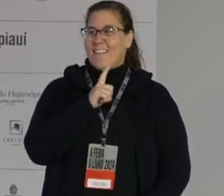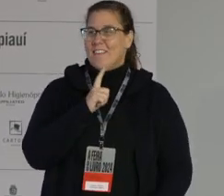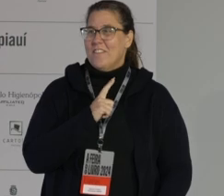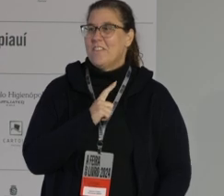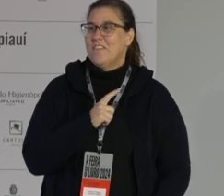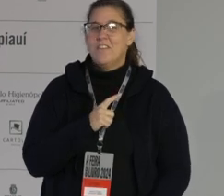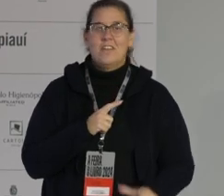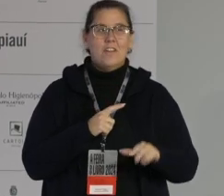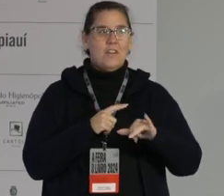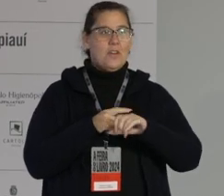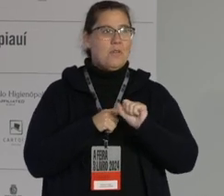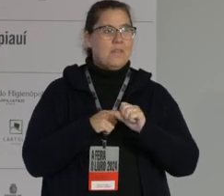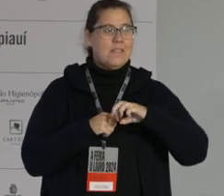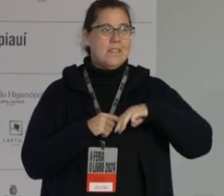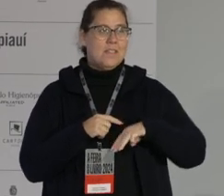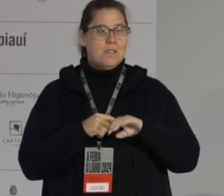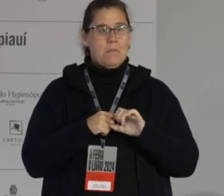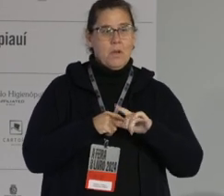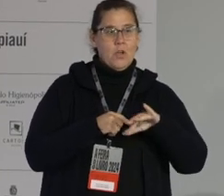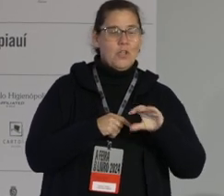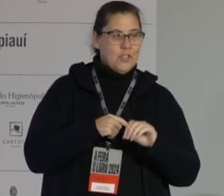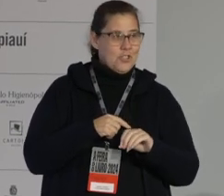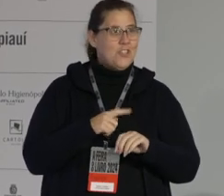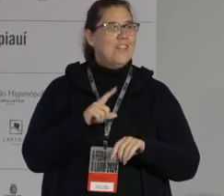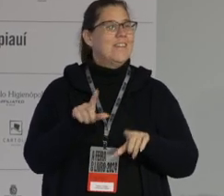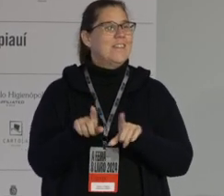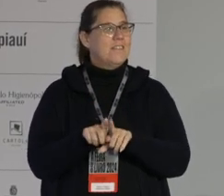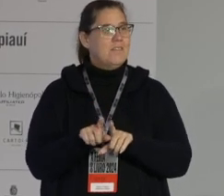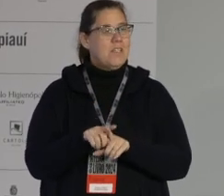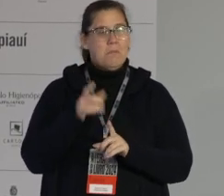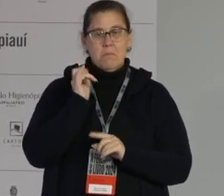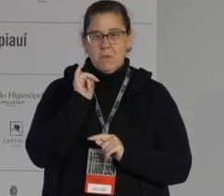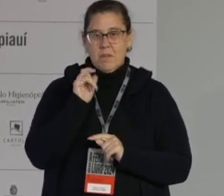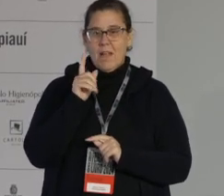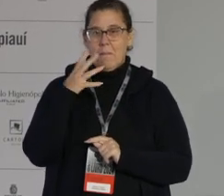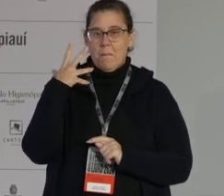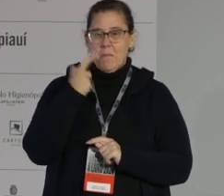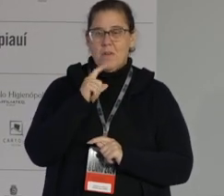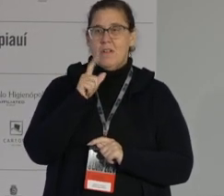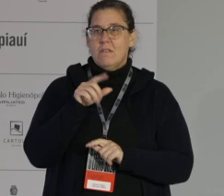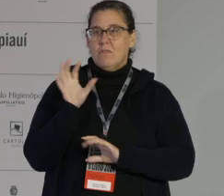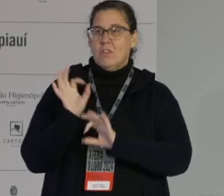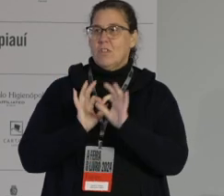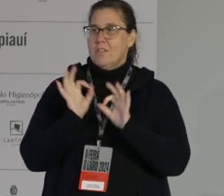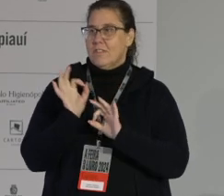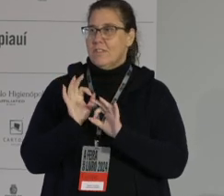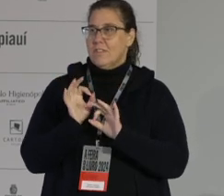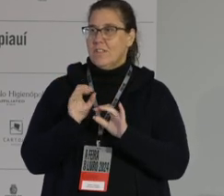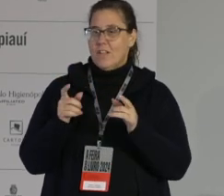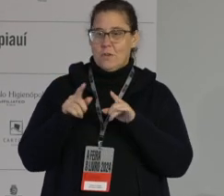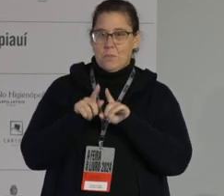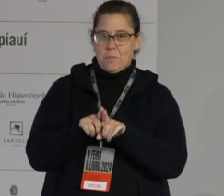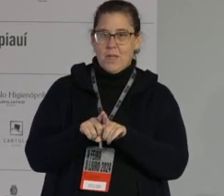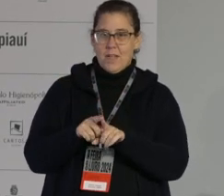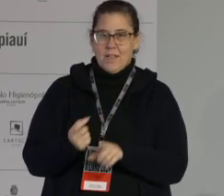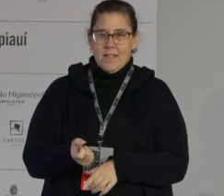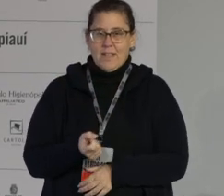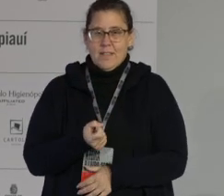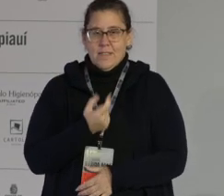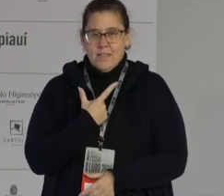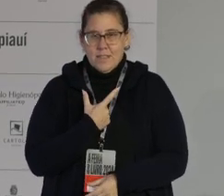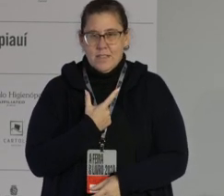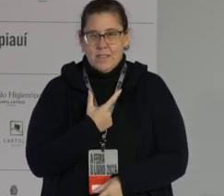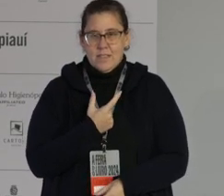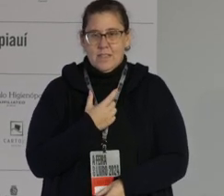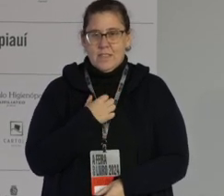Luiz Melodia, tem o Lou Reed, tem várias. E tem um conto que você faz uma coisa tão bonita que você cria um par esquisito, assim, um par